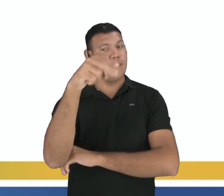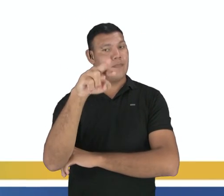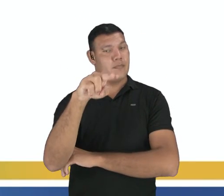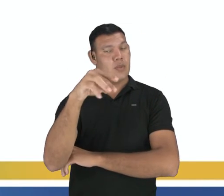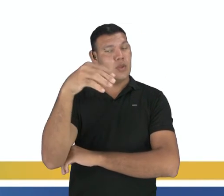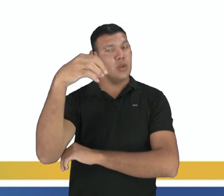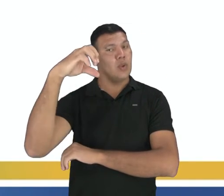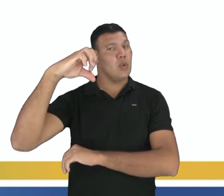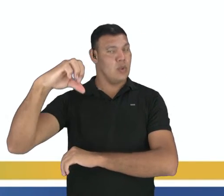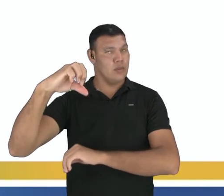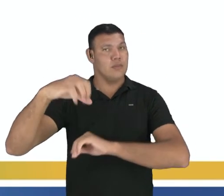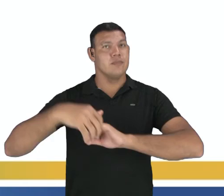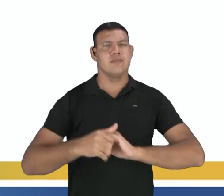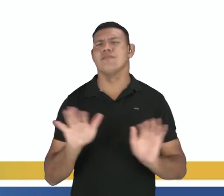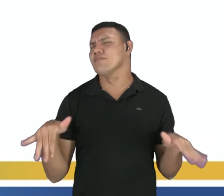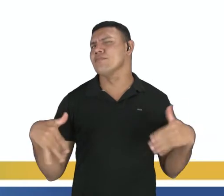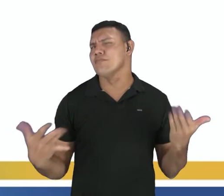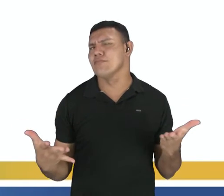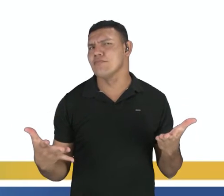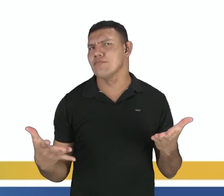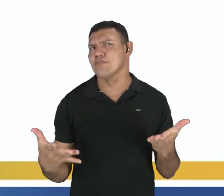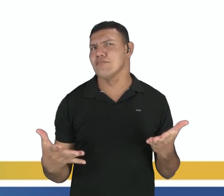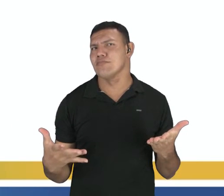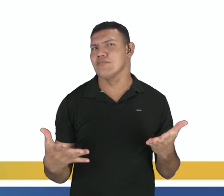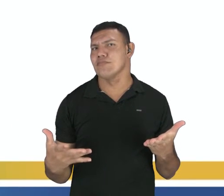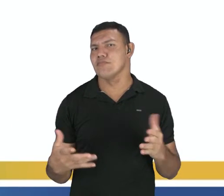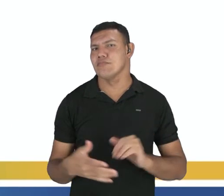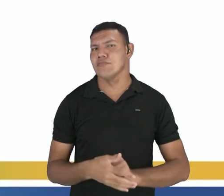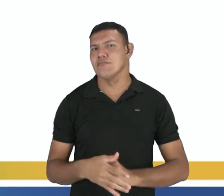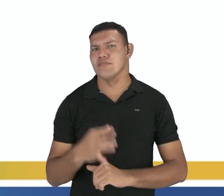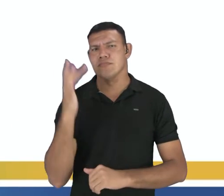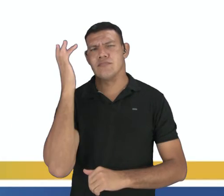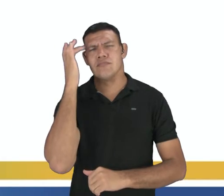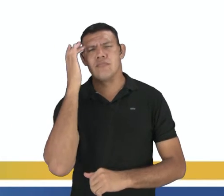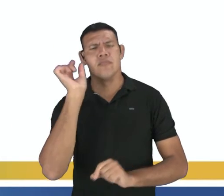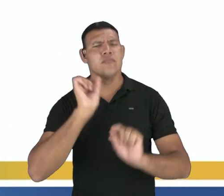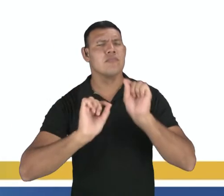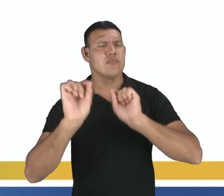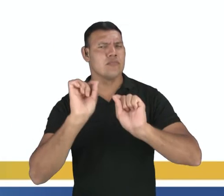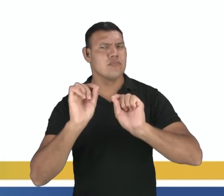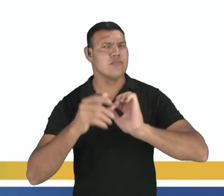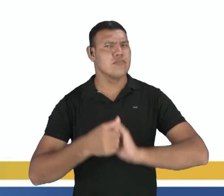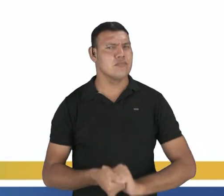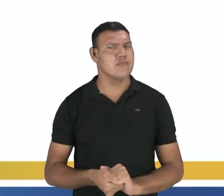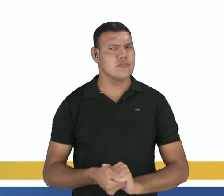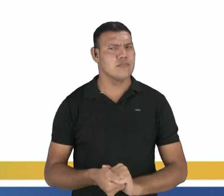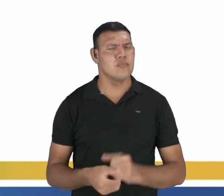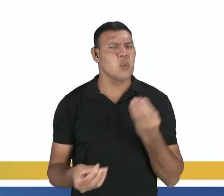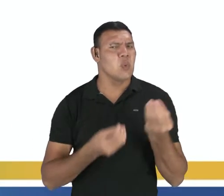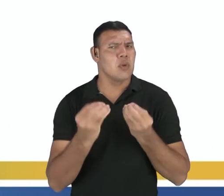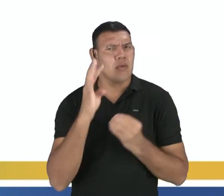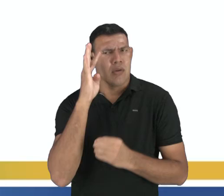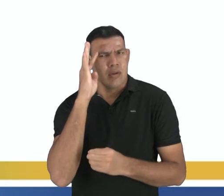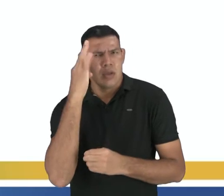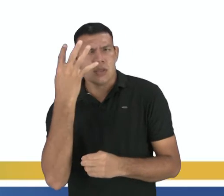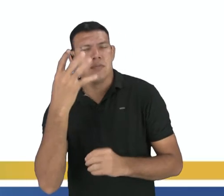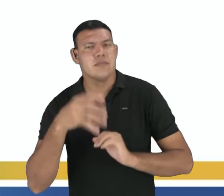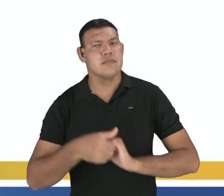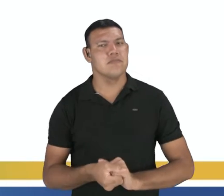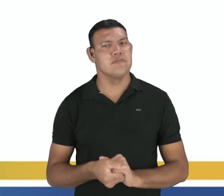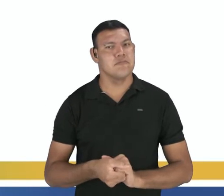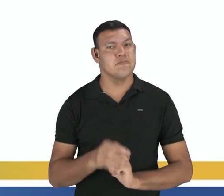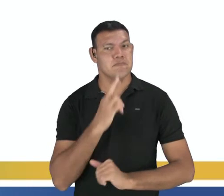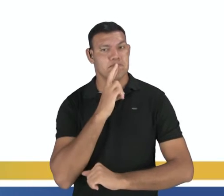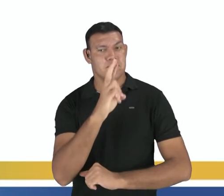a 9. E aí, o que você acha? O que nós podemos fazer para solucionar